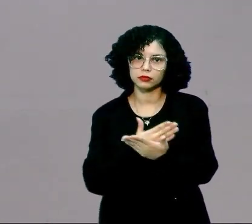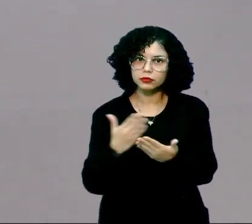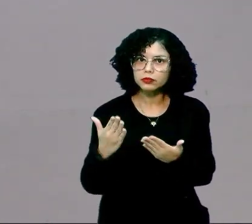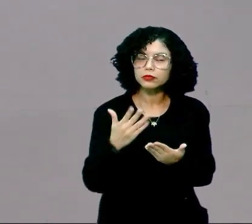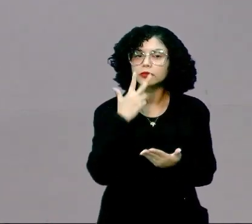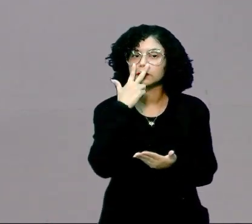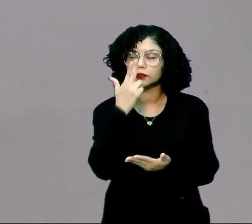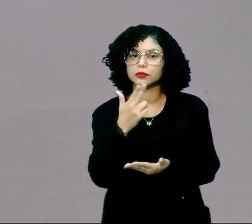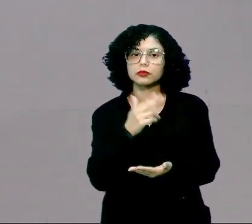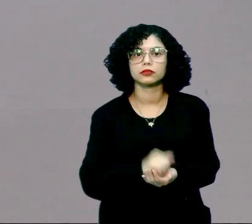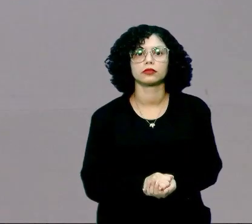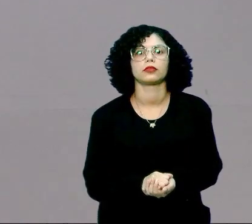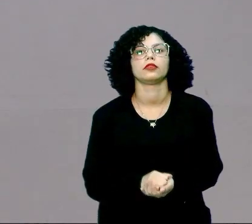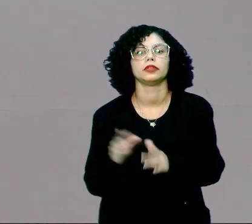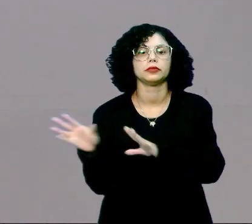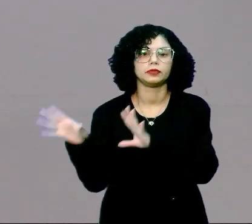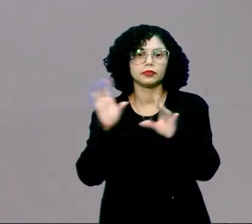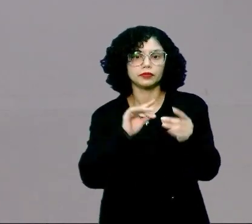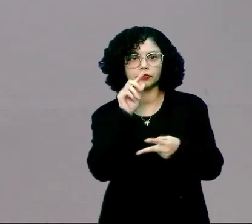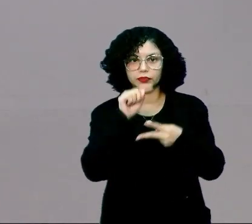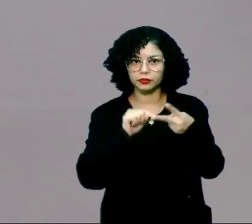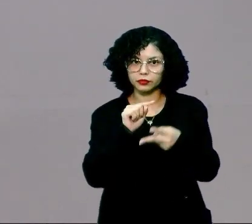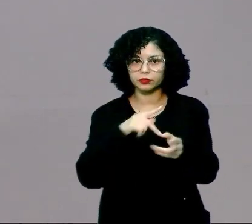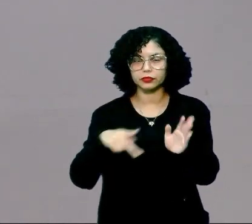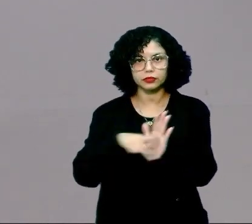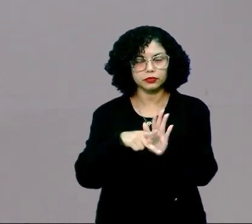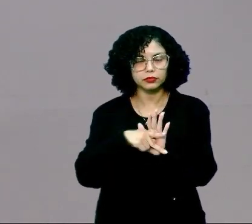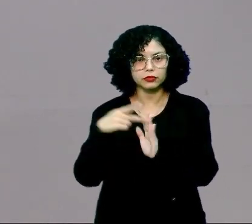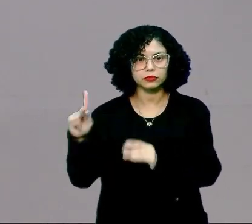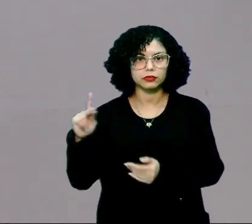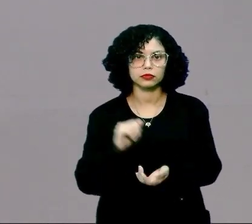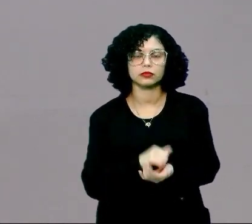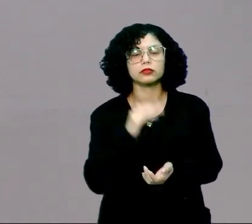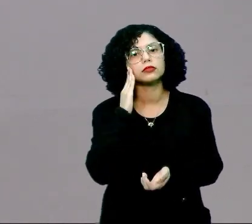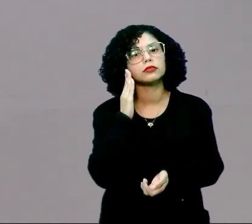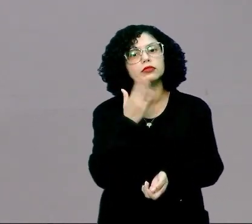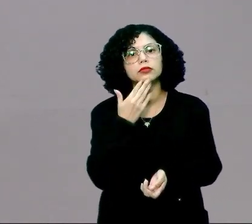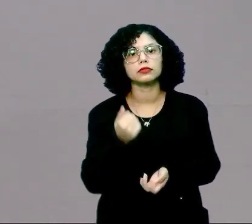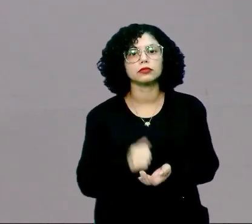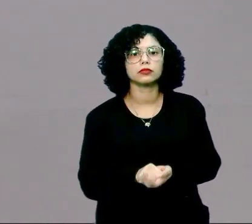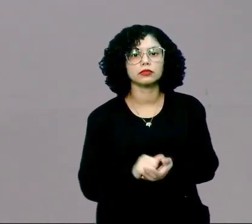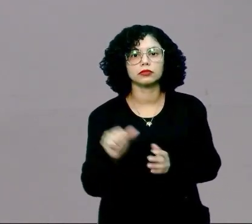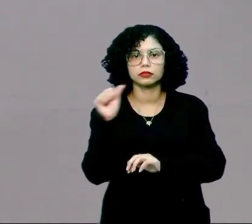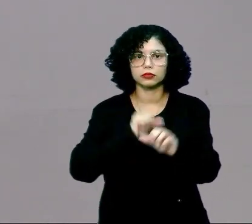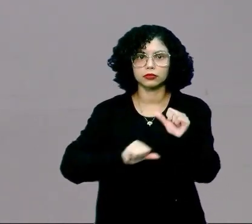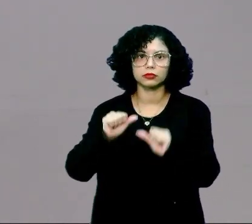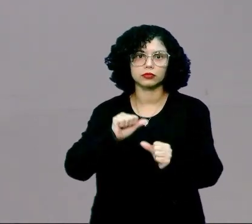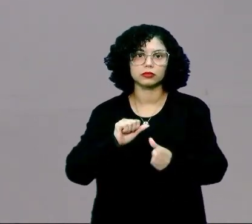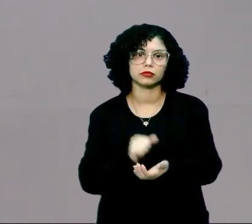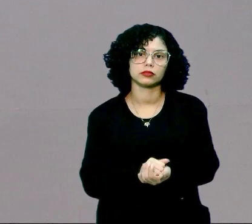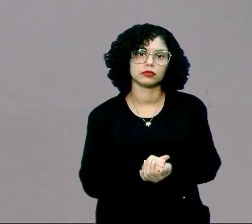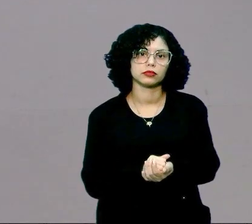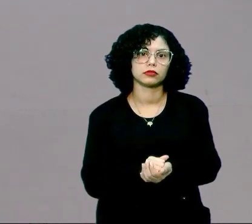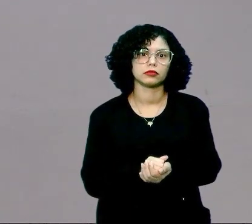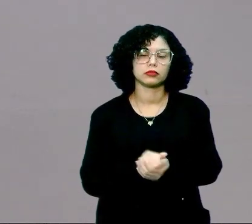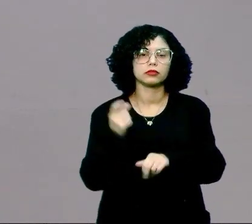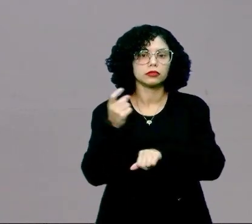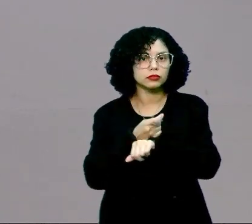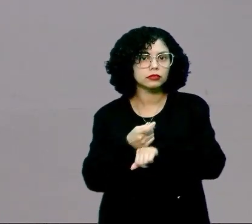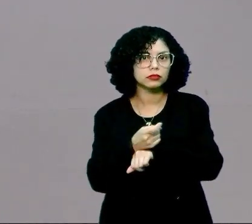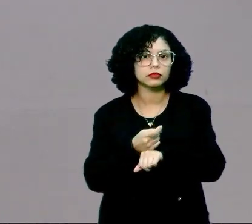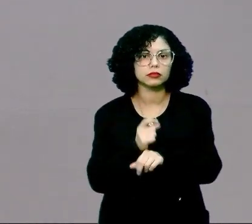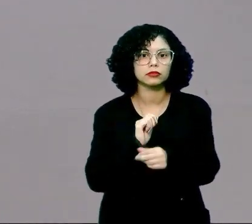a aparecer. Eu vou trazer dois deles para que vocês compreendam assim, essa mudança aí de adjetivo, quer